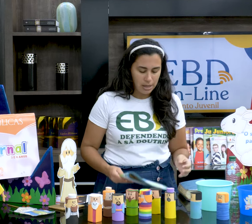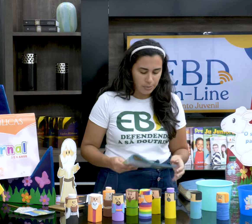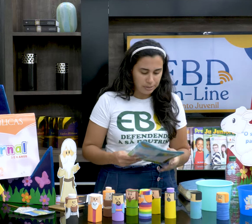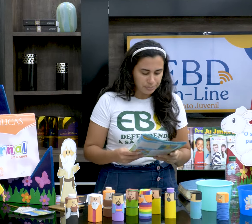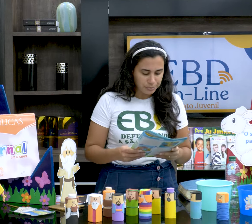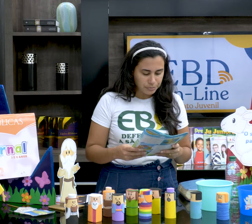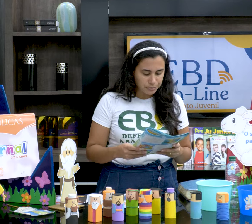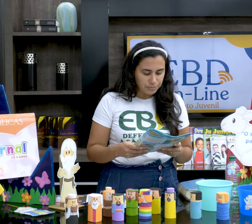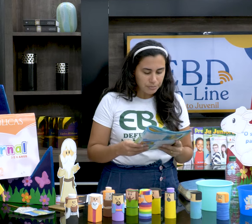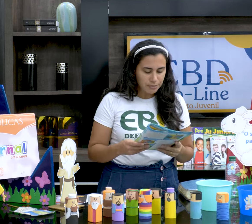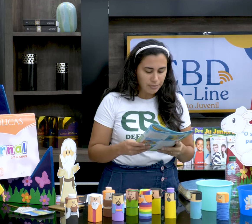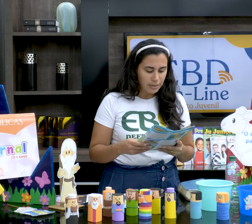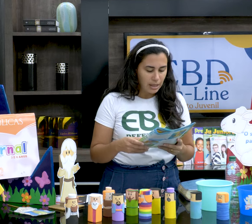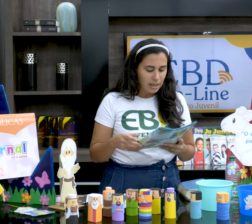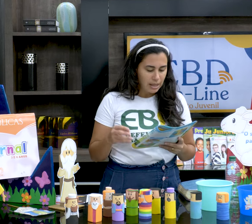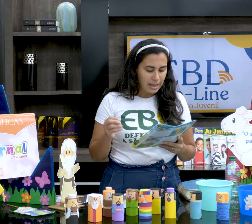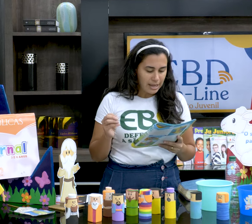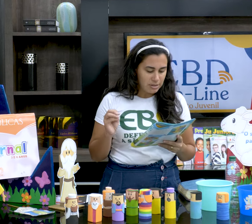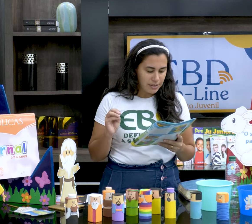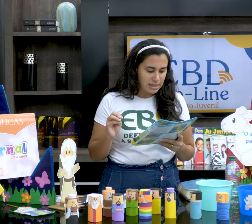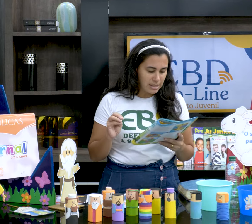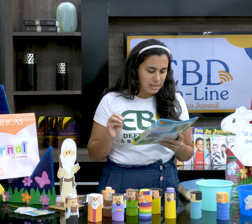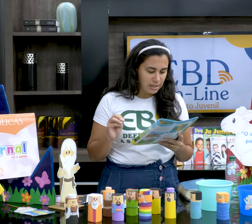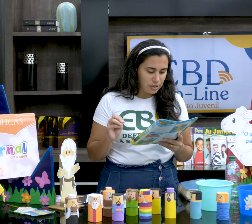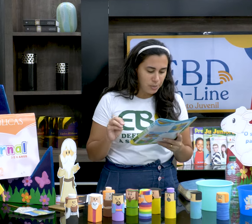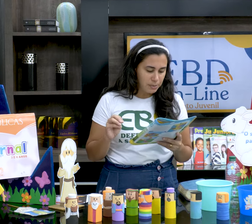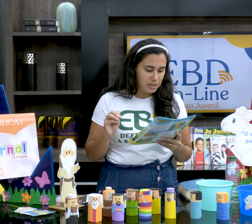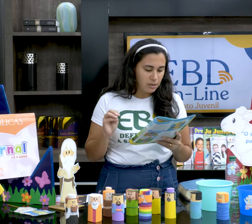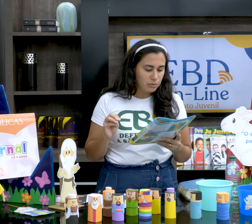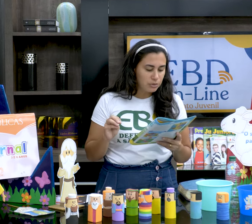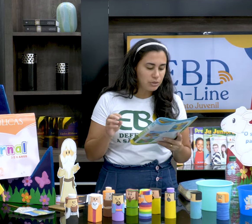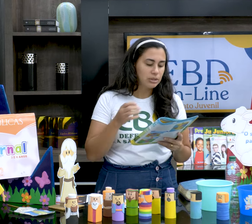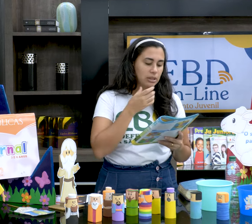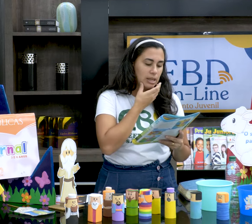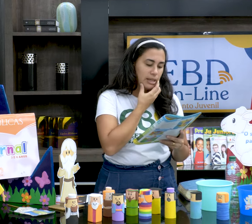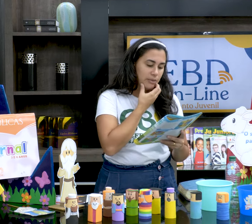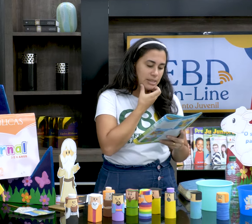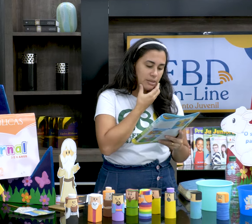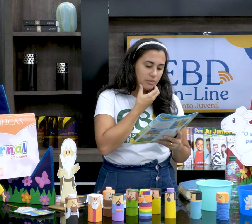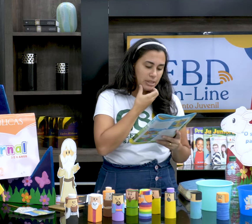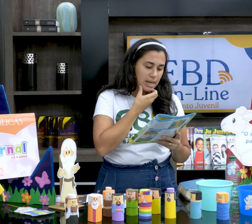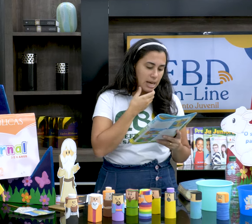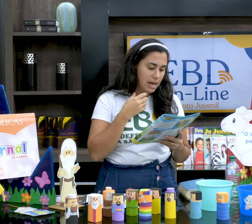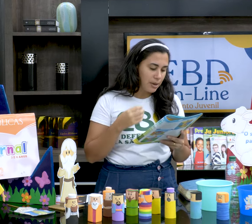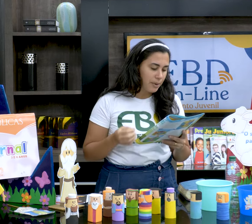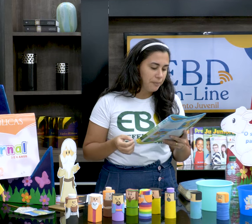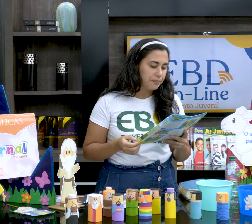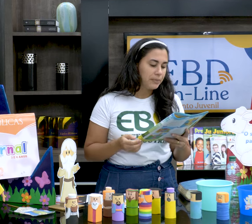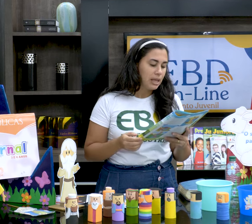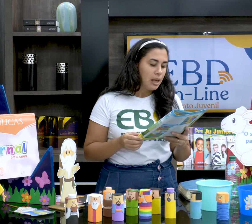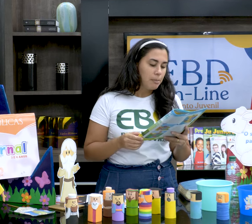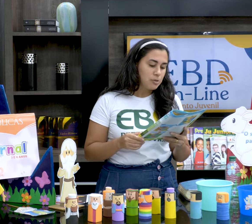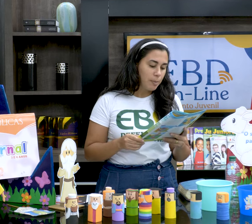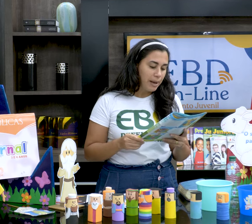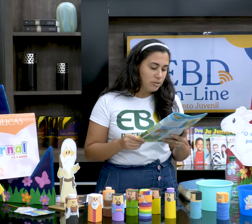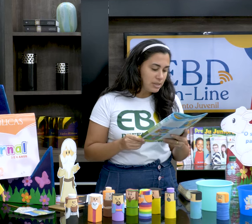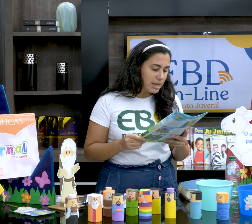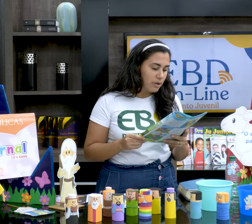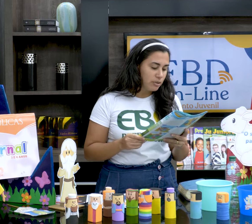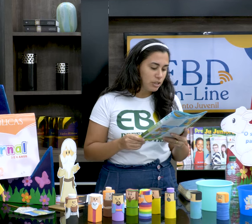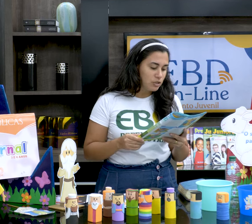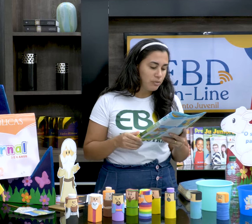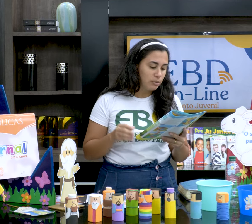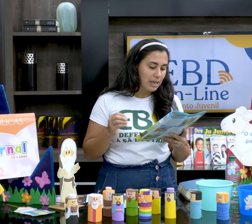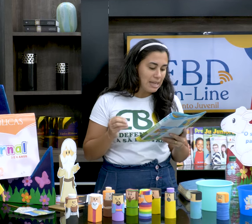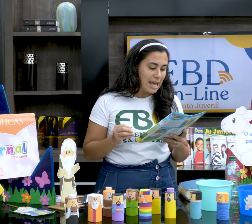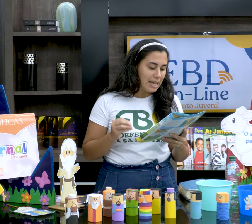tinham água. E aí você vai dizer assim, explica para os alunos que o deserto não tinha água, mas Papai do